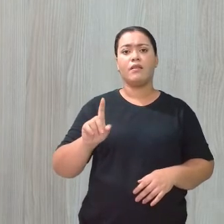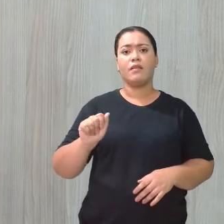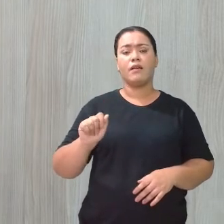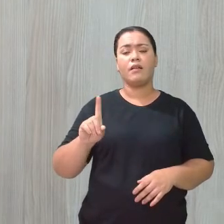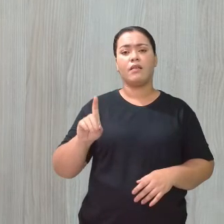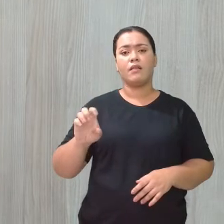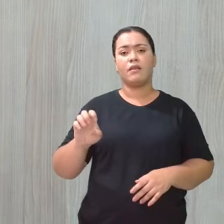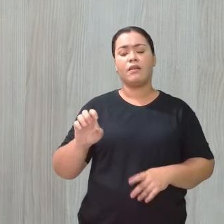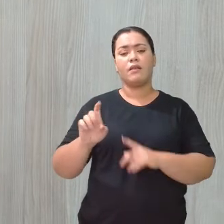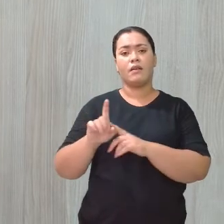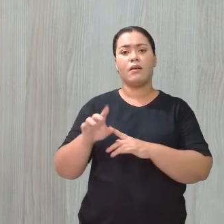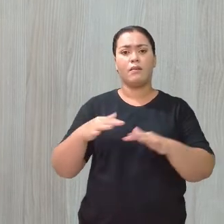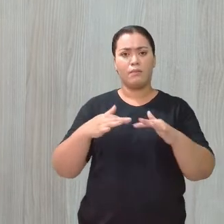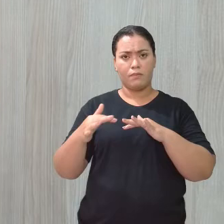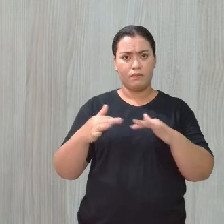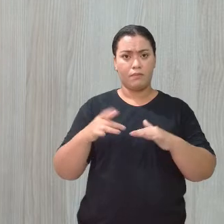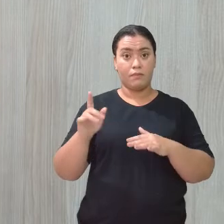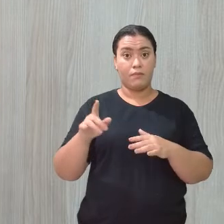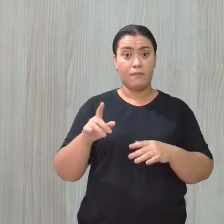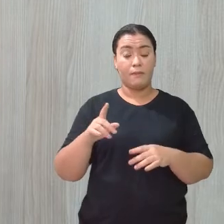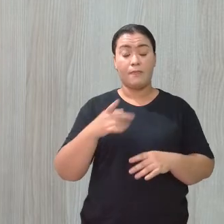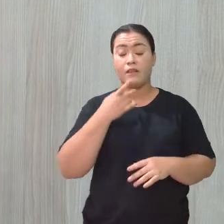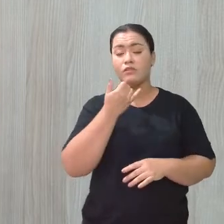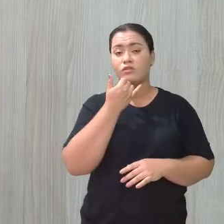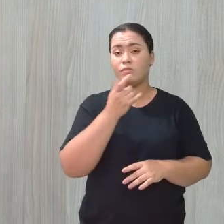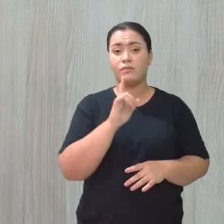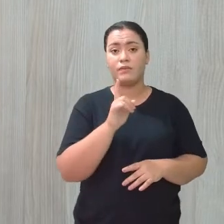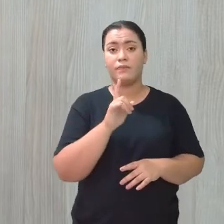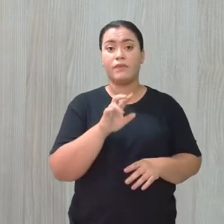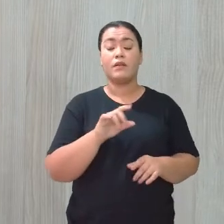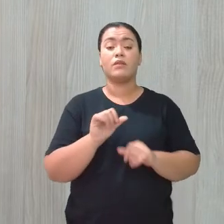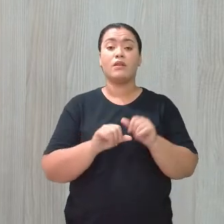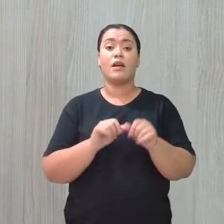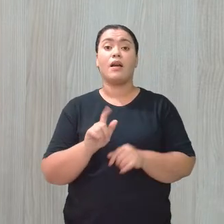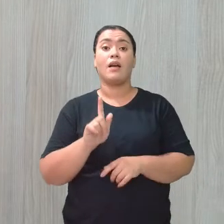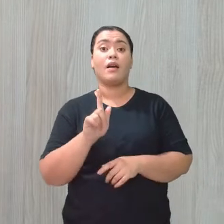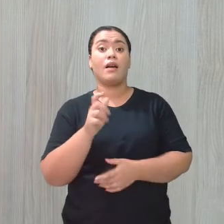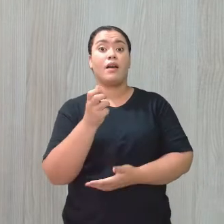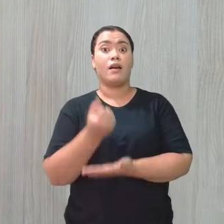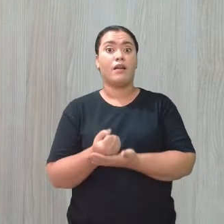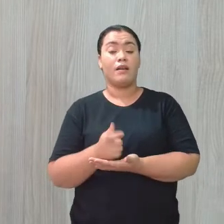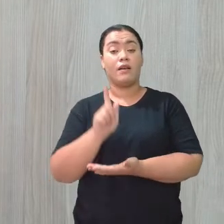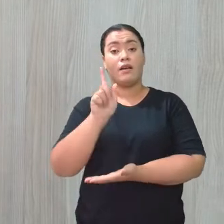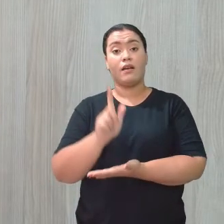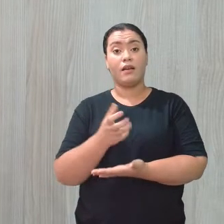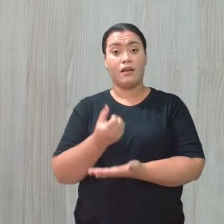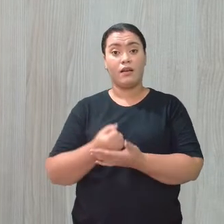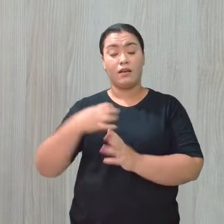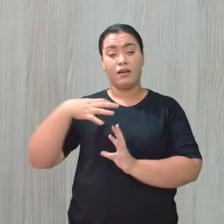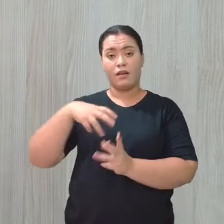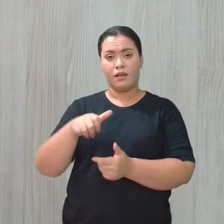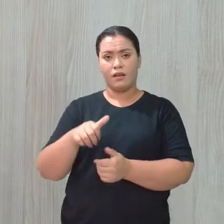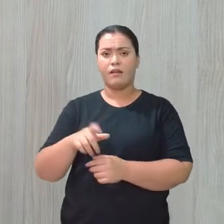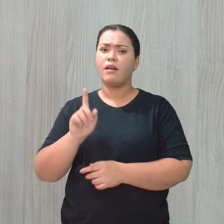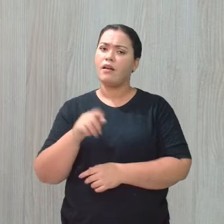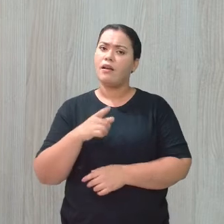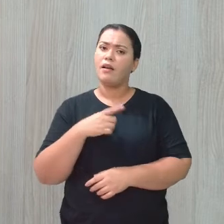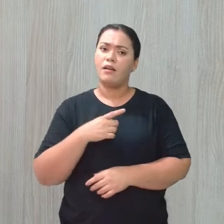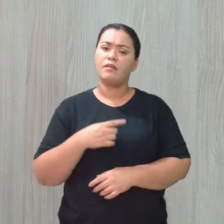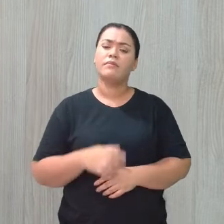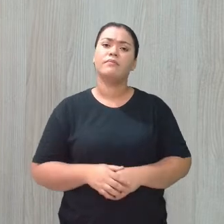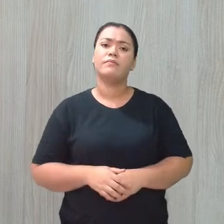esse movimento envolve a gravidade, né, Ronald? A questão aí da gravidade. Então,